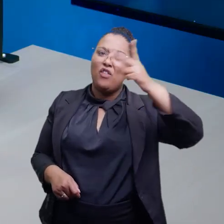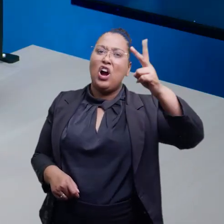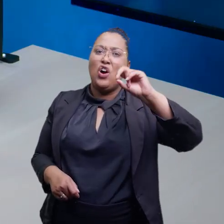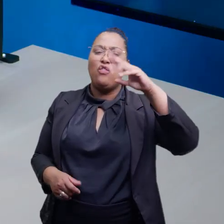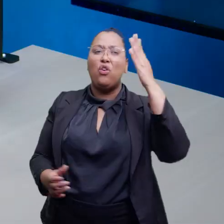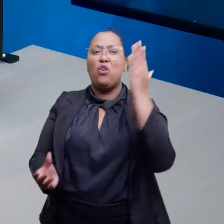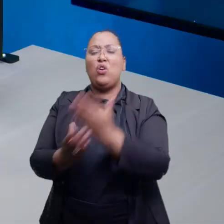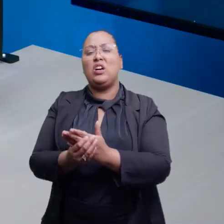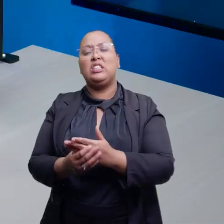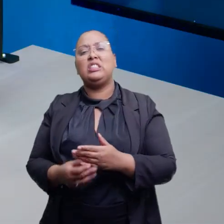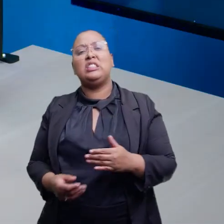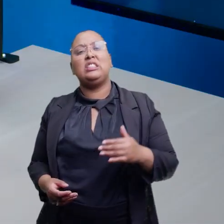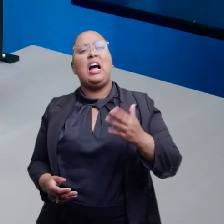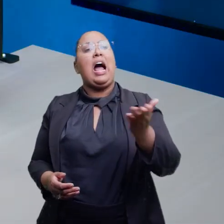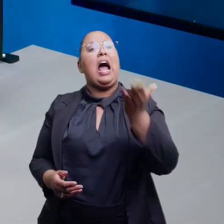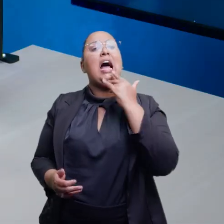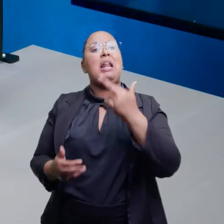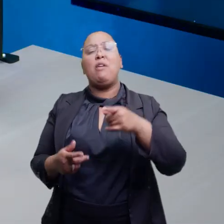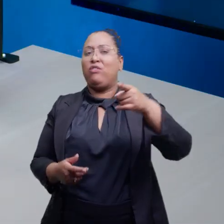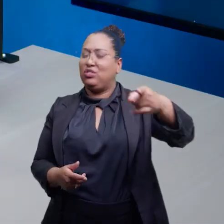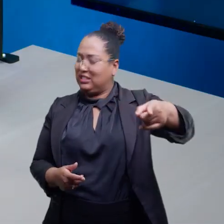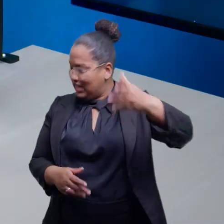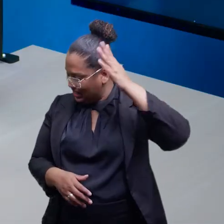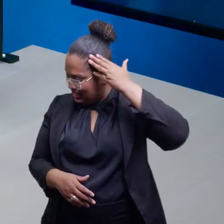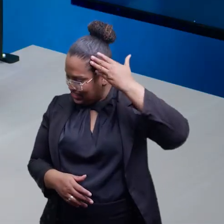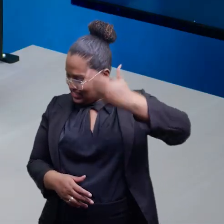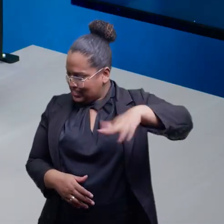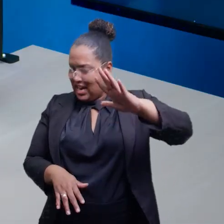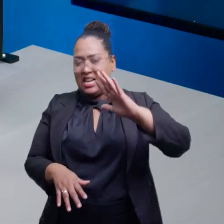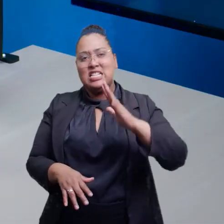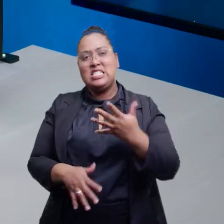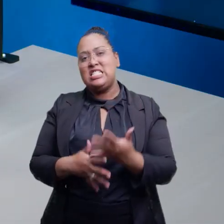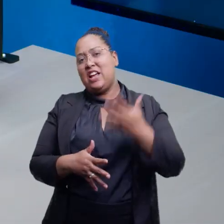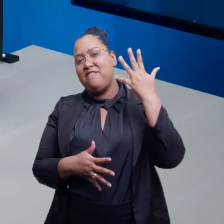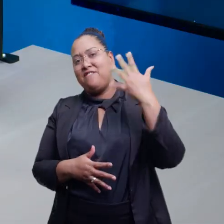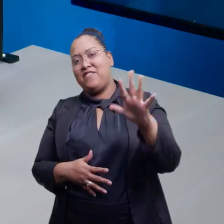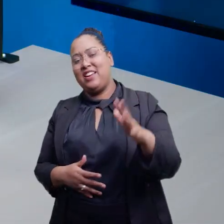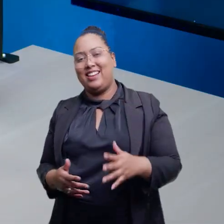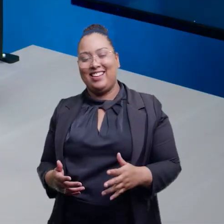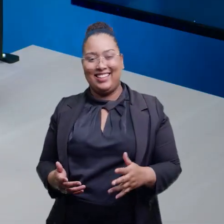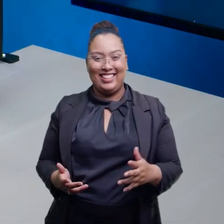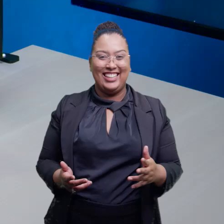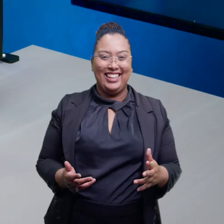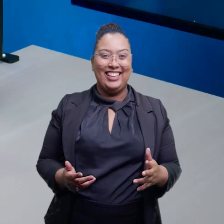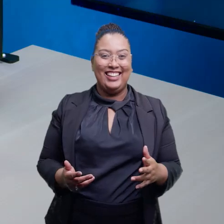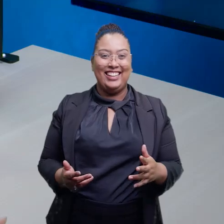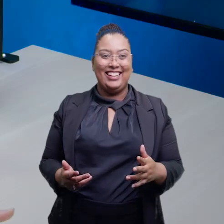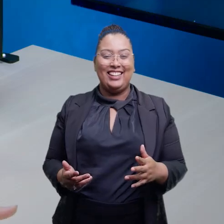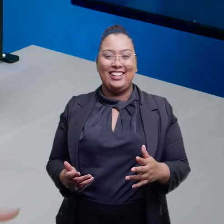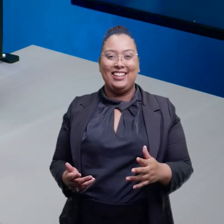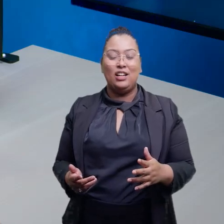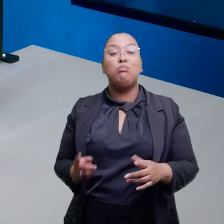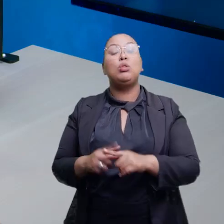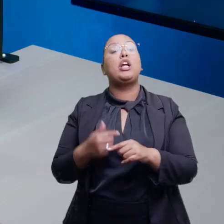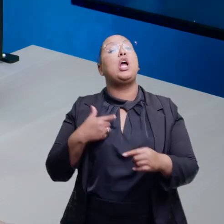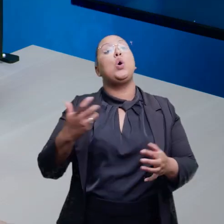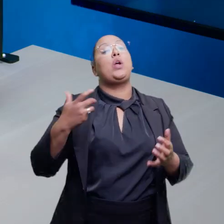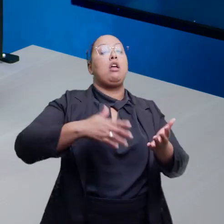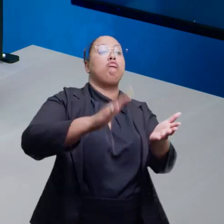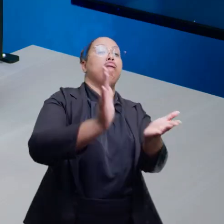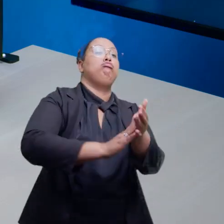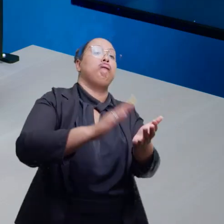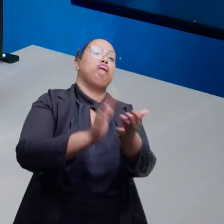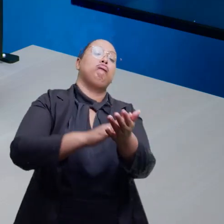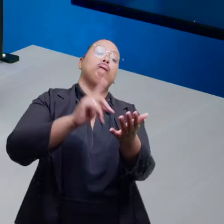entrar com ação de alimentos, vocês se virem para lá, porque... Então, assim, é de fato, fala assim, não, eu tô aqui por esse interesse, e